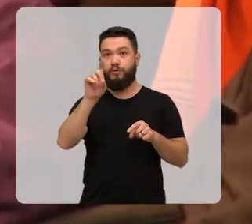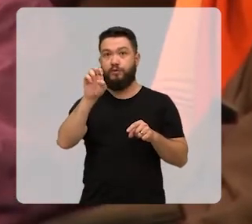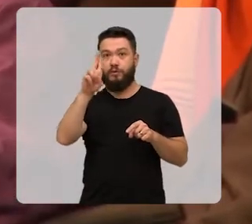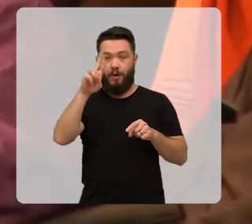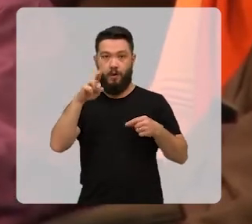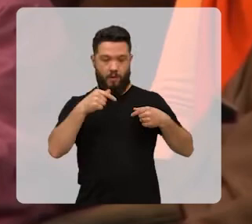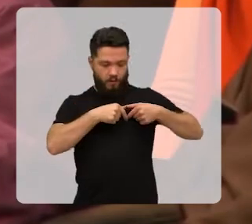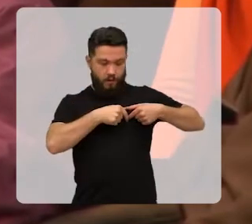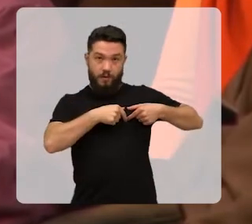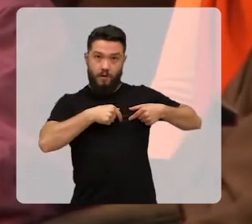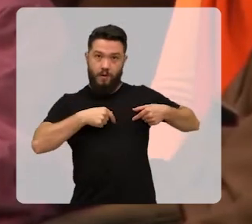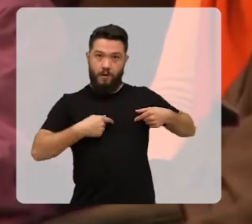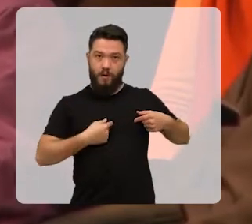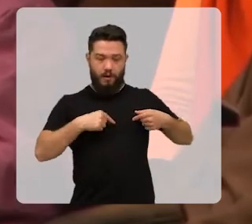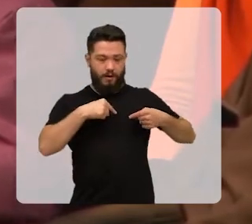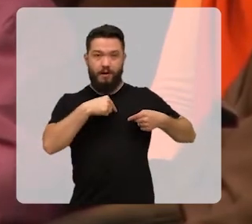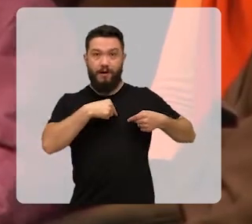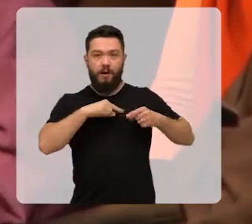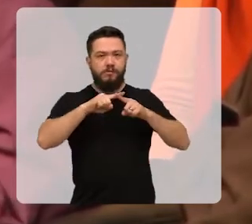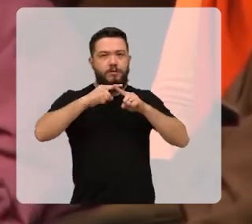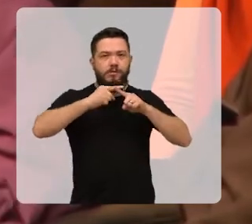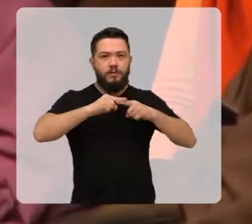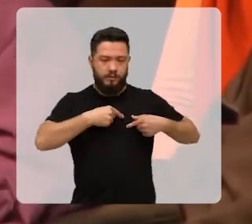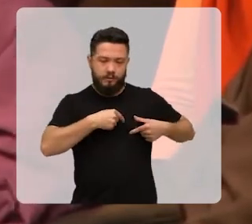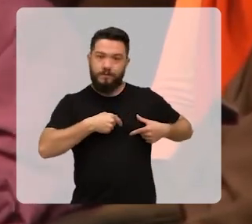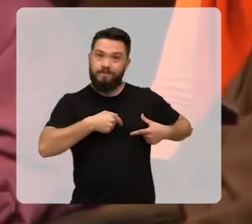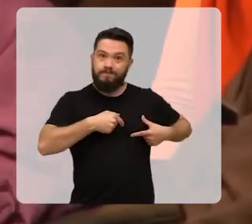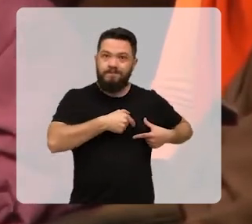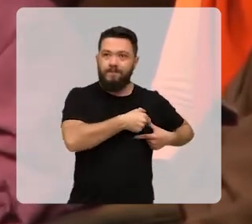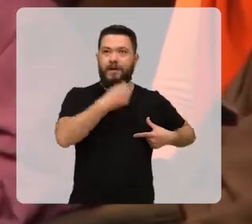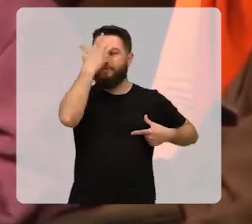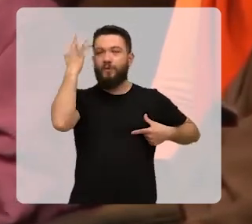visível na roupa. Isso já era um perigo em si.